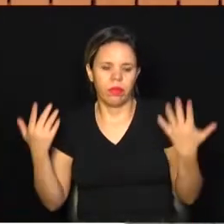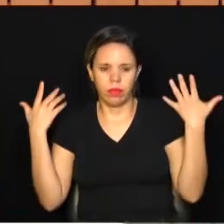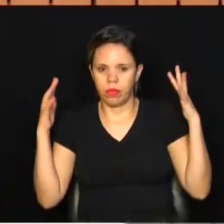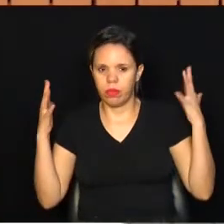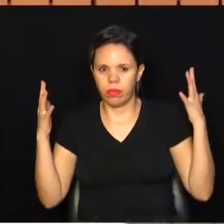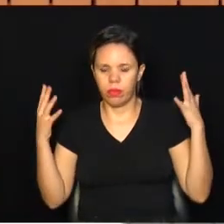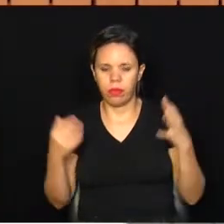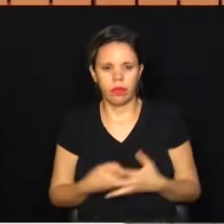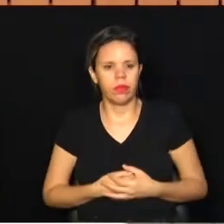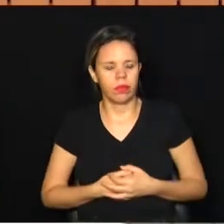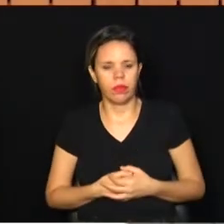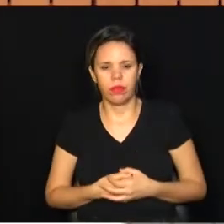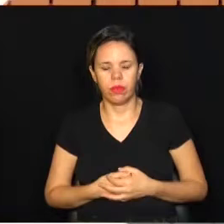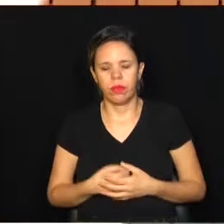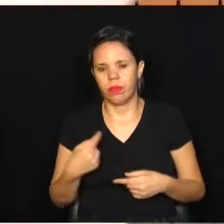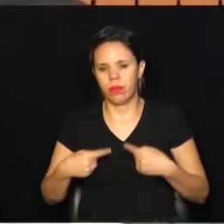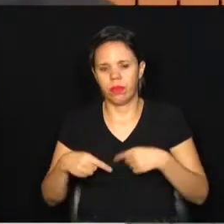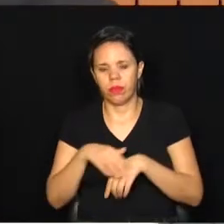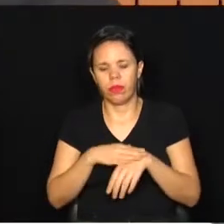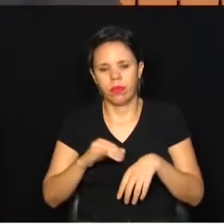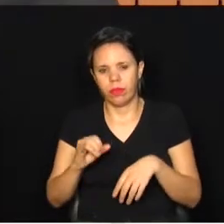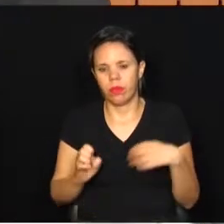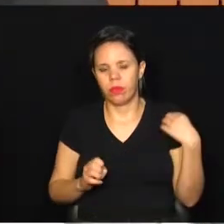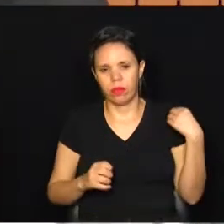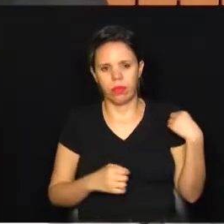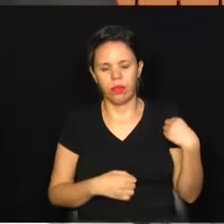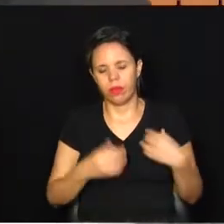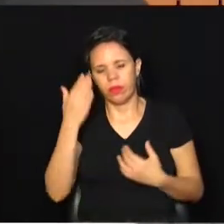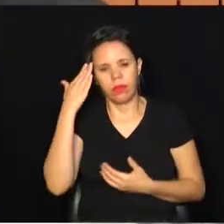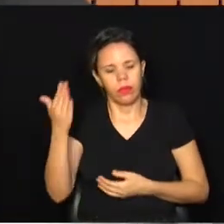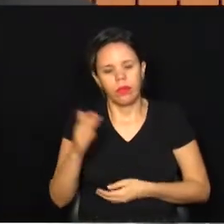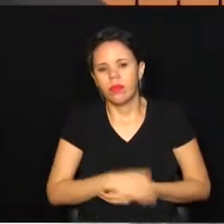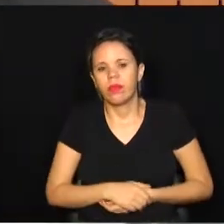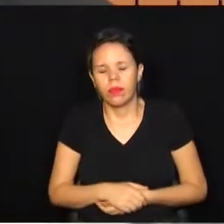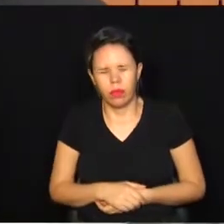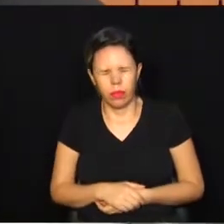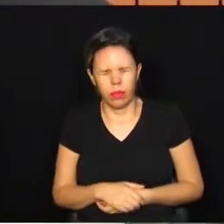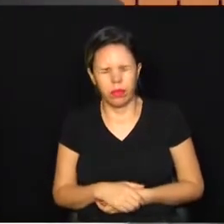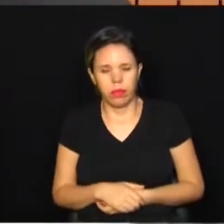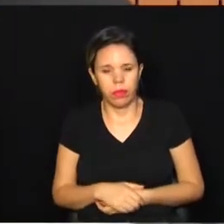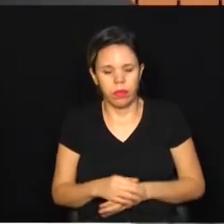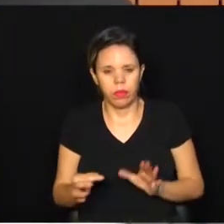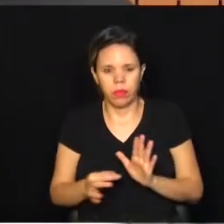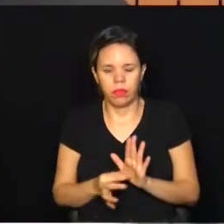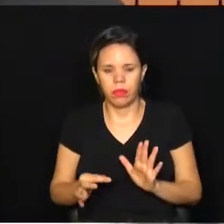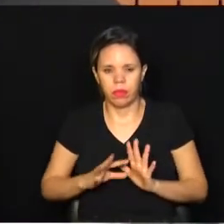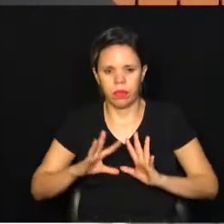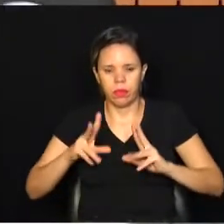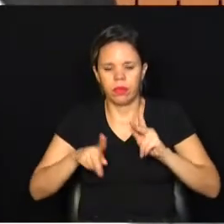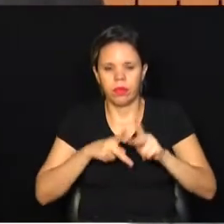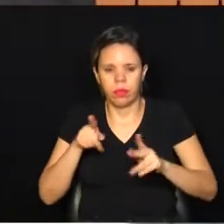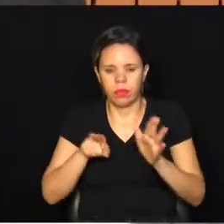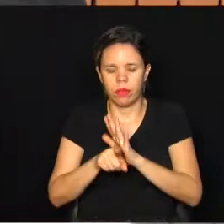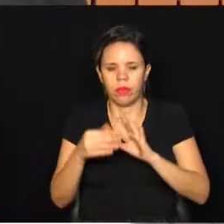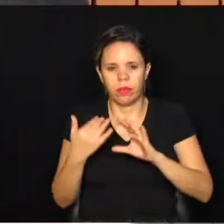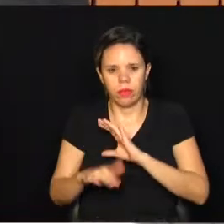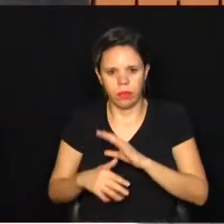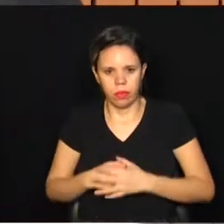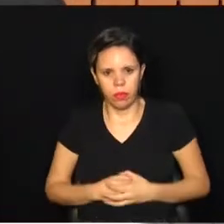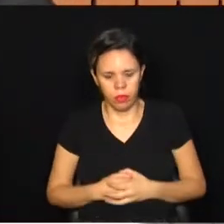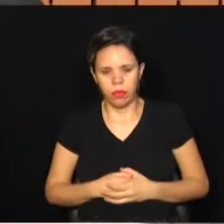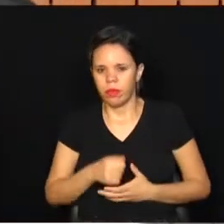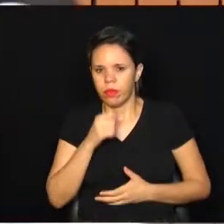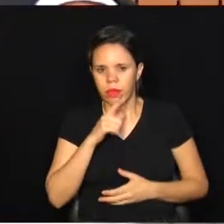parabeniza pelo debate. José Roberto Valini, obrigado pelas suas considerações e a todos que participaram perguntando.